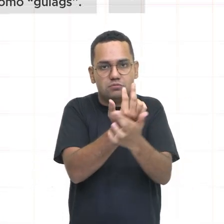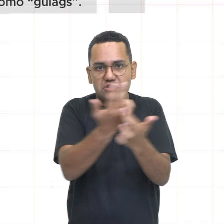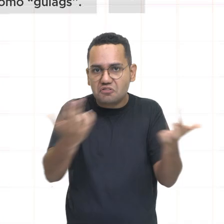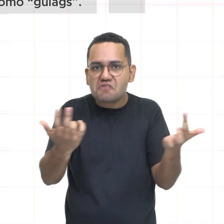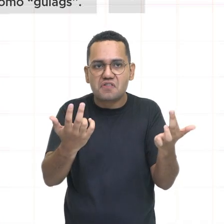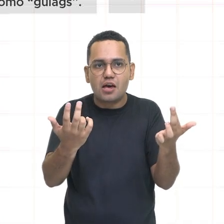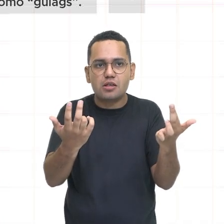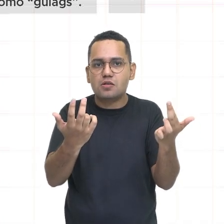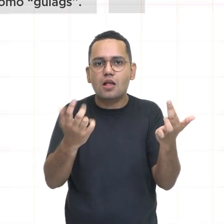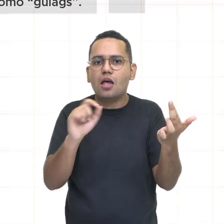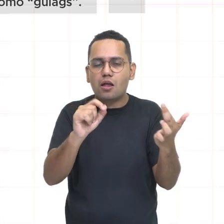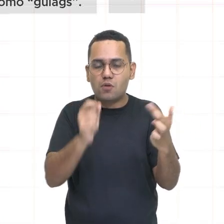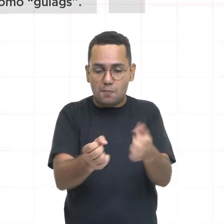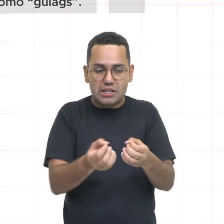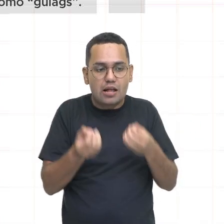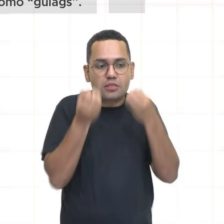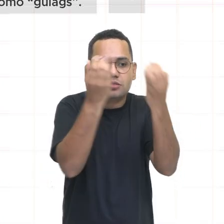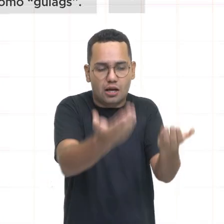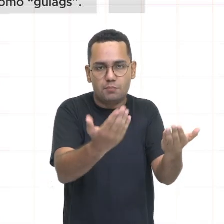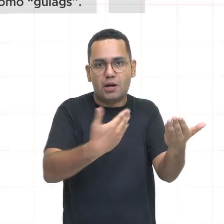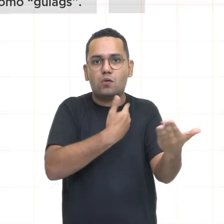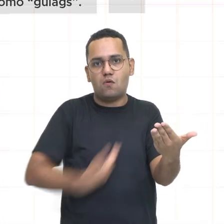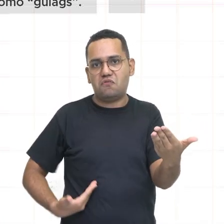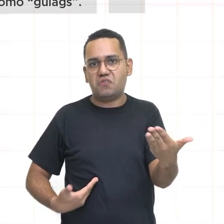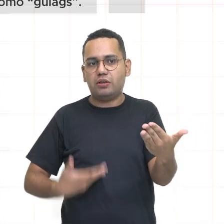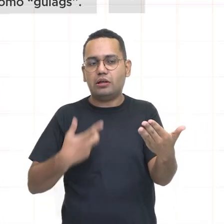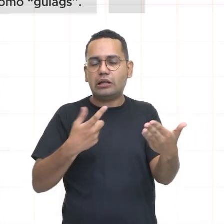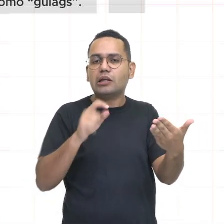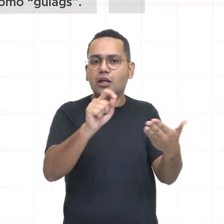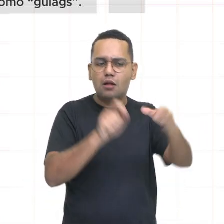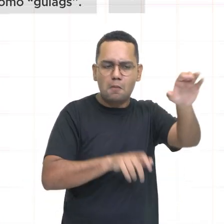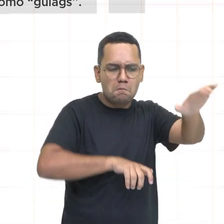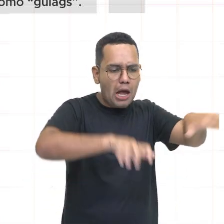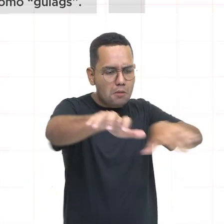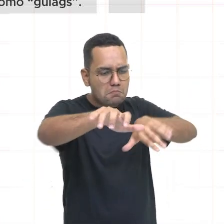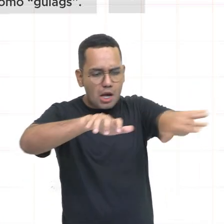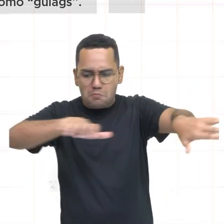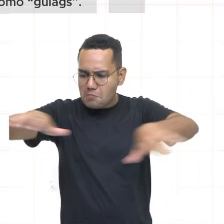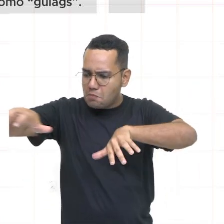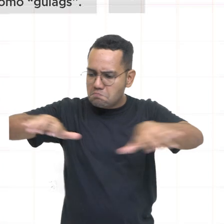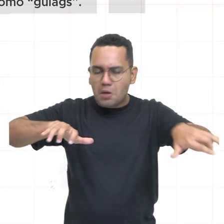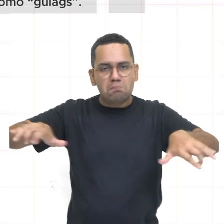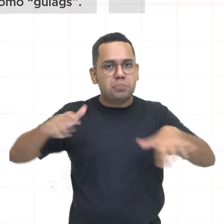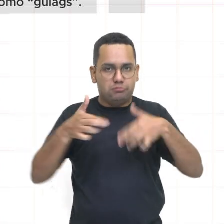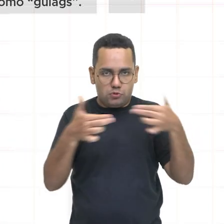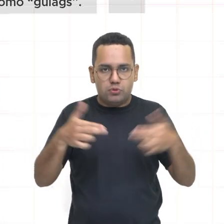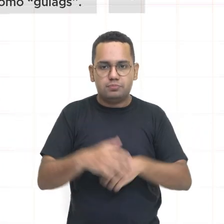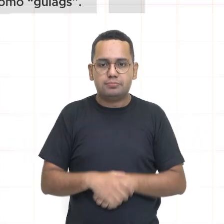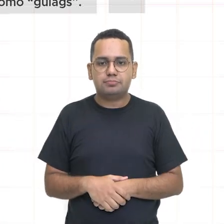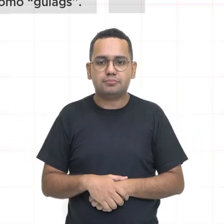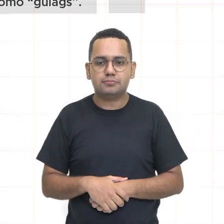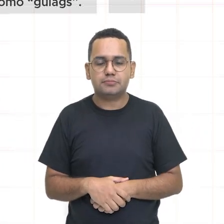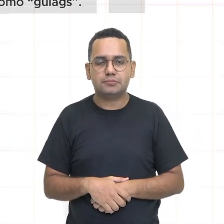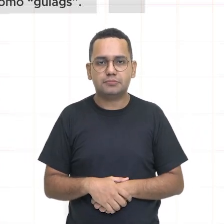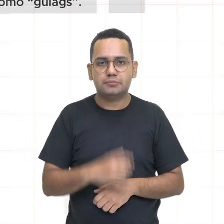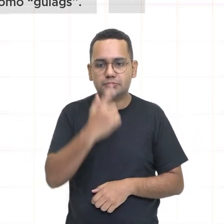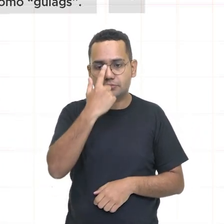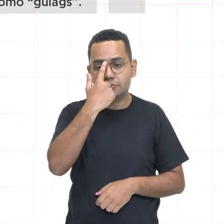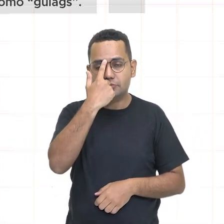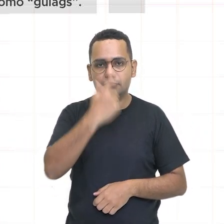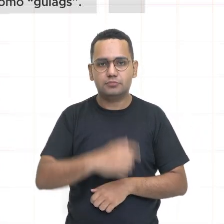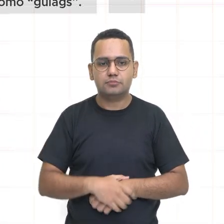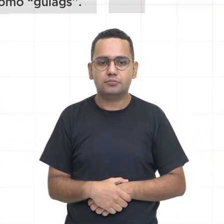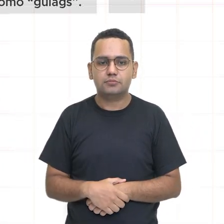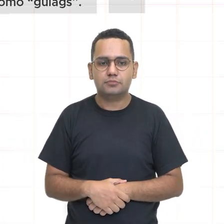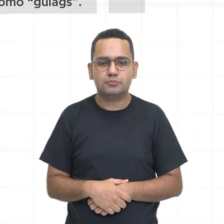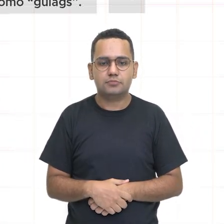a redistribuição desses grãos, certo? E, como no caso, eles tinham essa preocupação com,